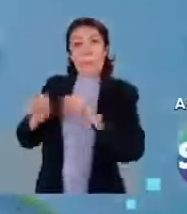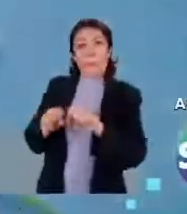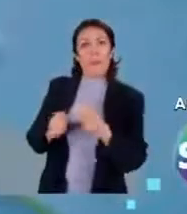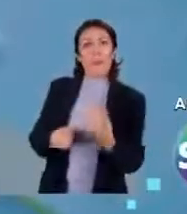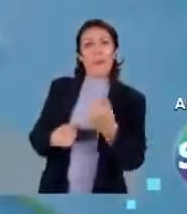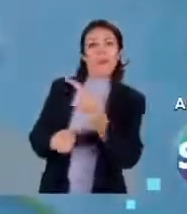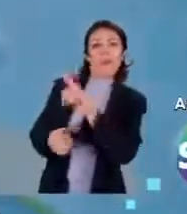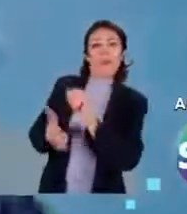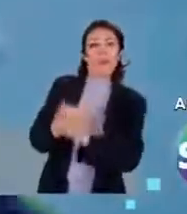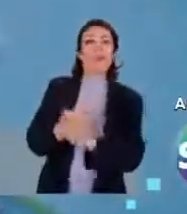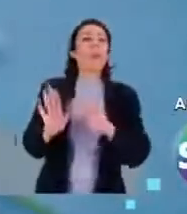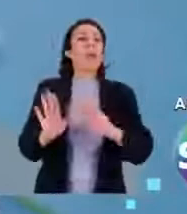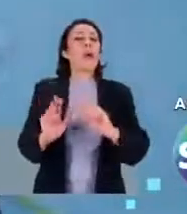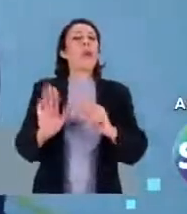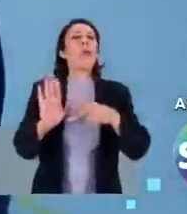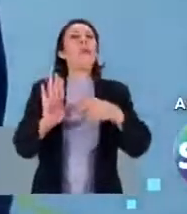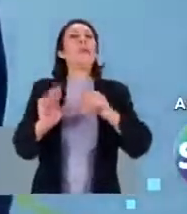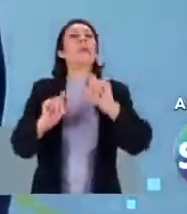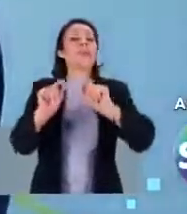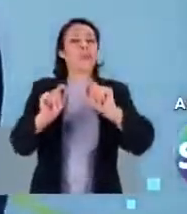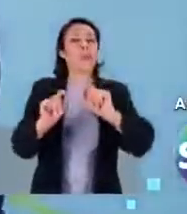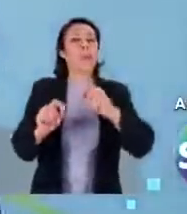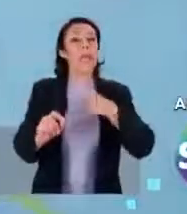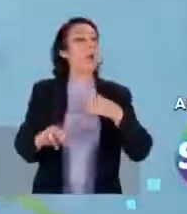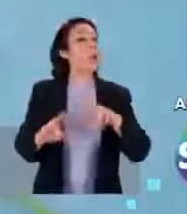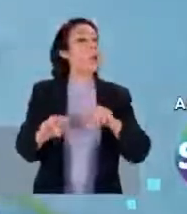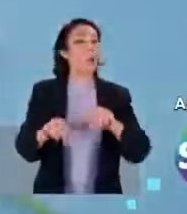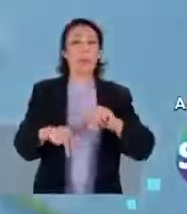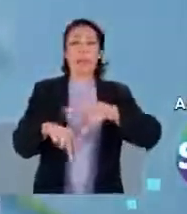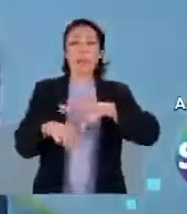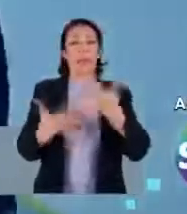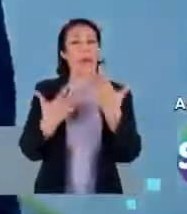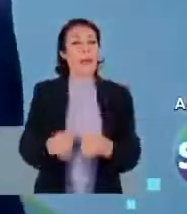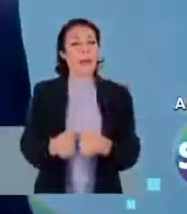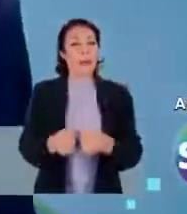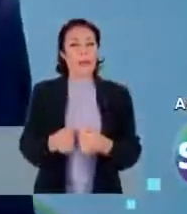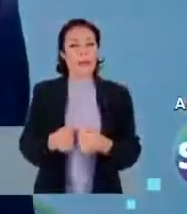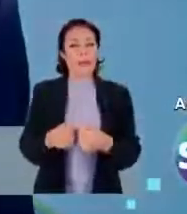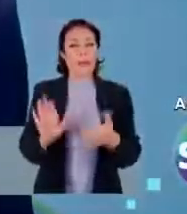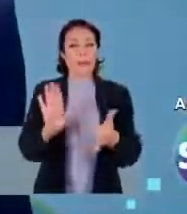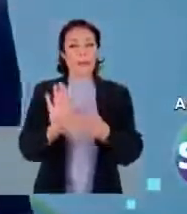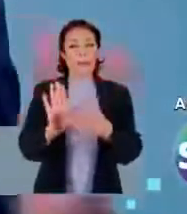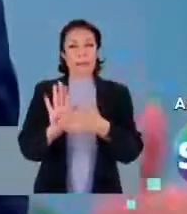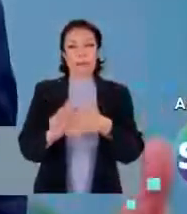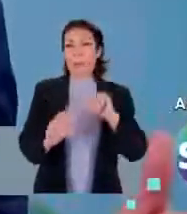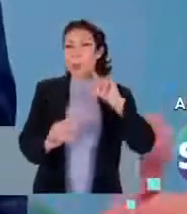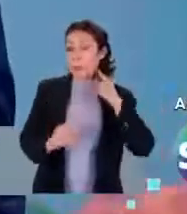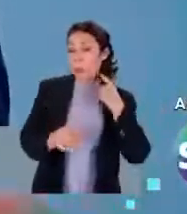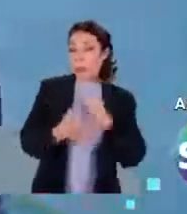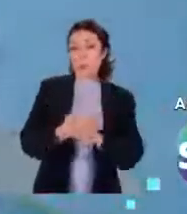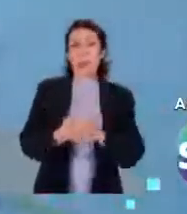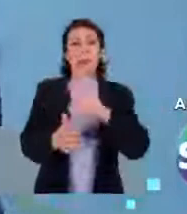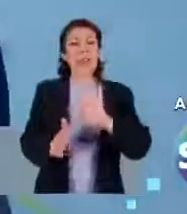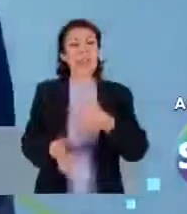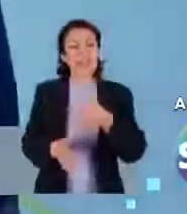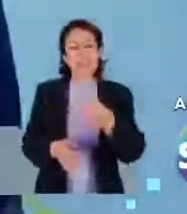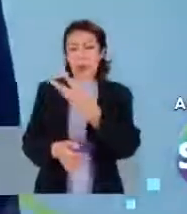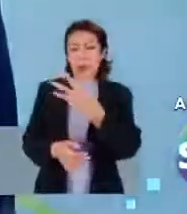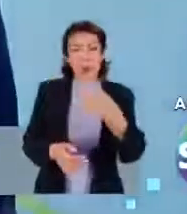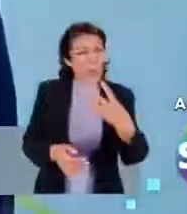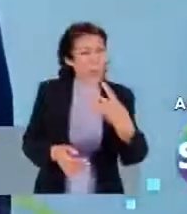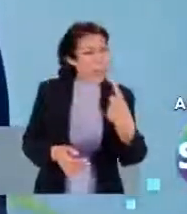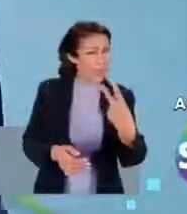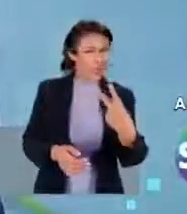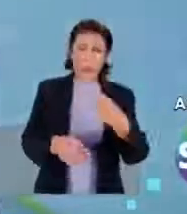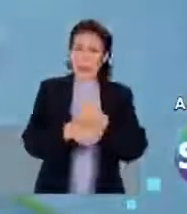prometer eu posso prometer que eu não me corrompe e eu digo como assim eu já tenho 42 anos de vida pública Se eu quisesse me corromper já tinha acontecido